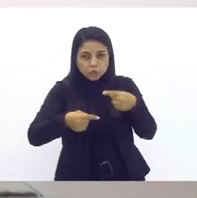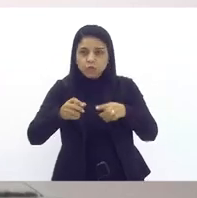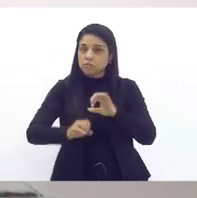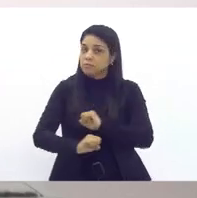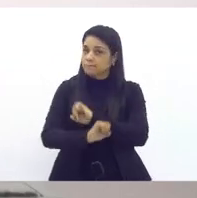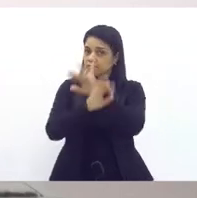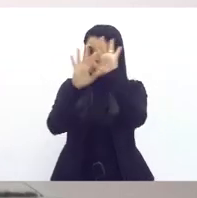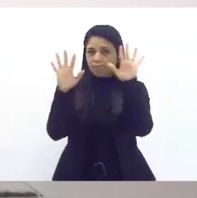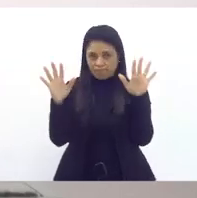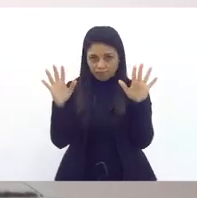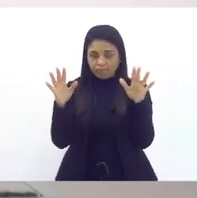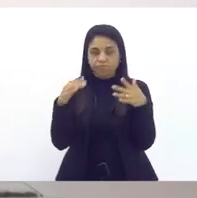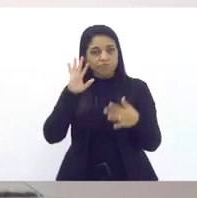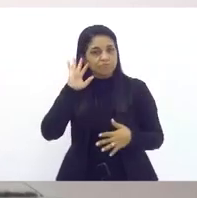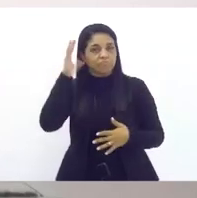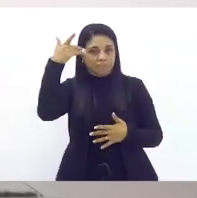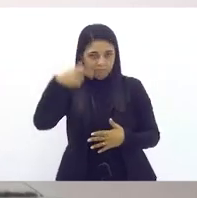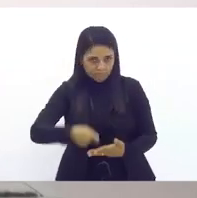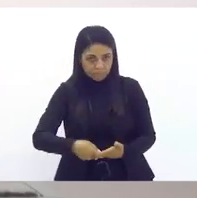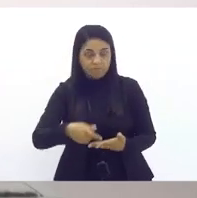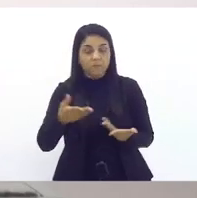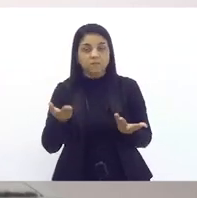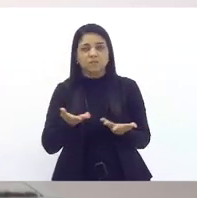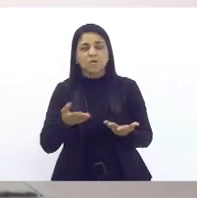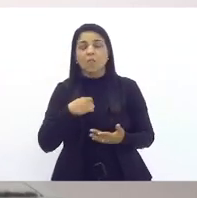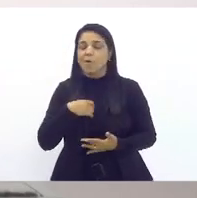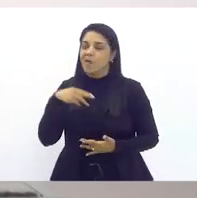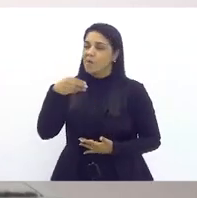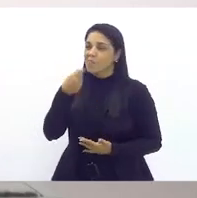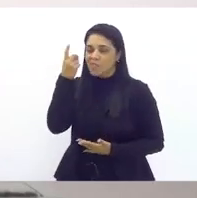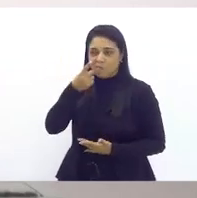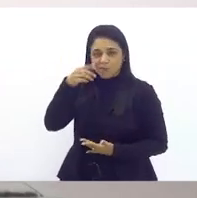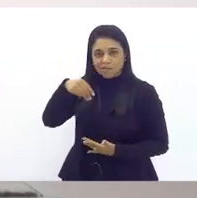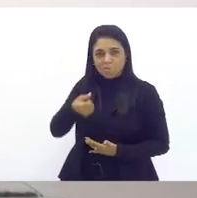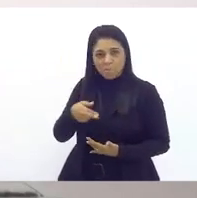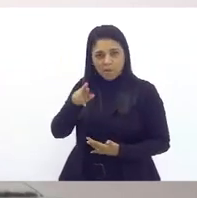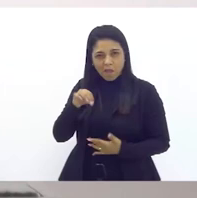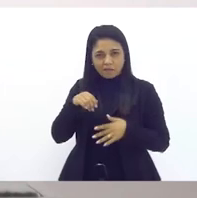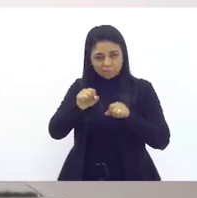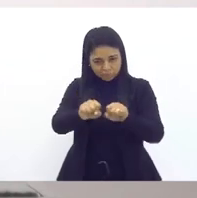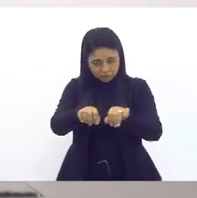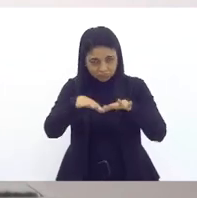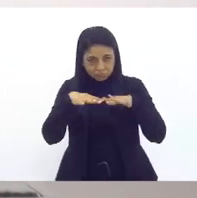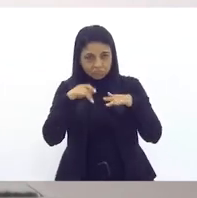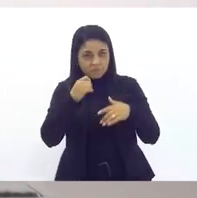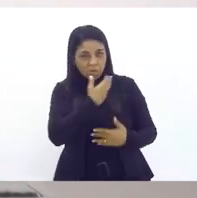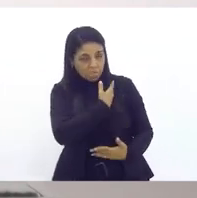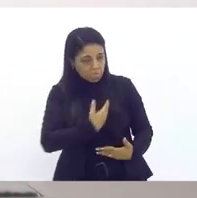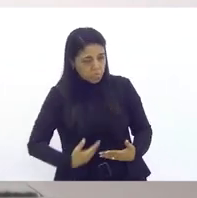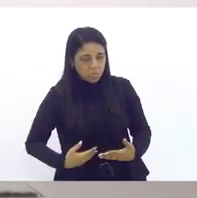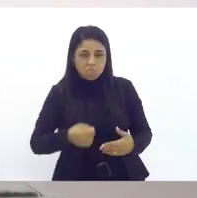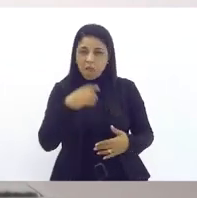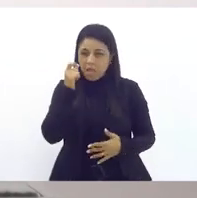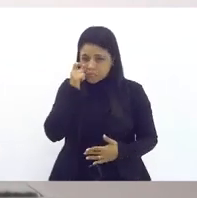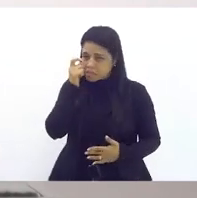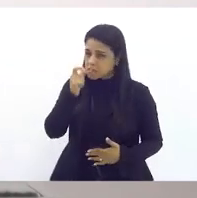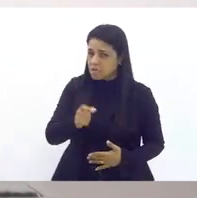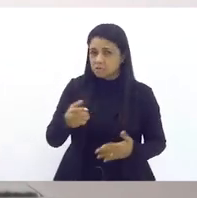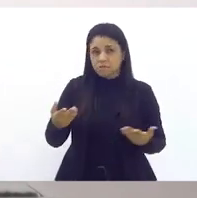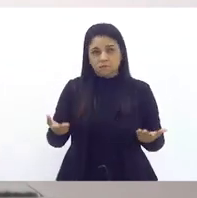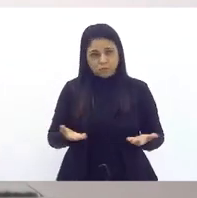clarificada. Eu acho, deputada Marta, acho que uma audiência pública é absolutamente interessante, como essa que a senhora